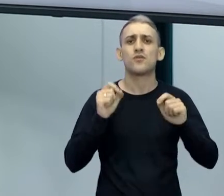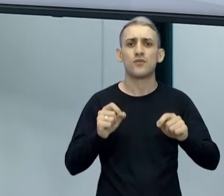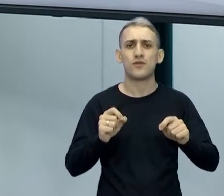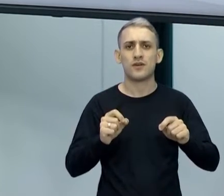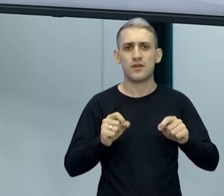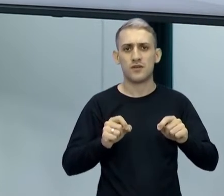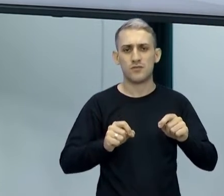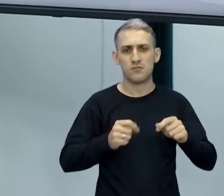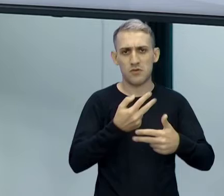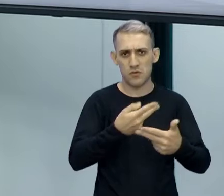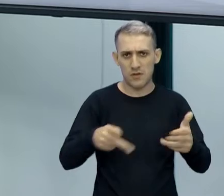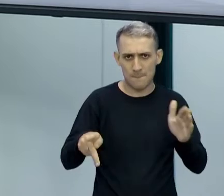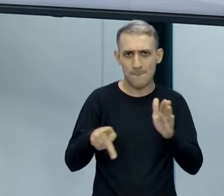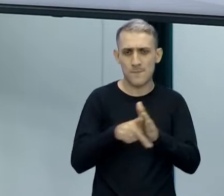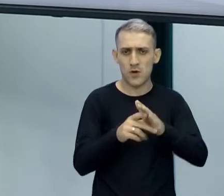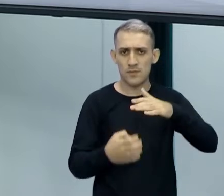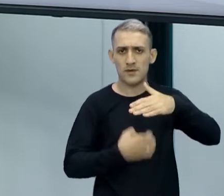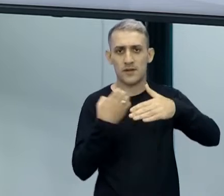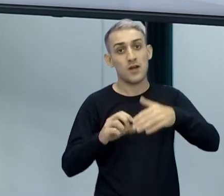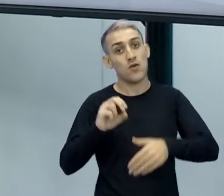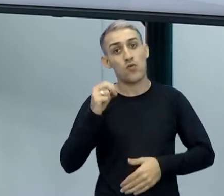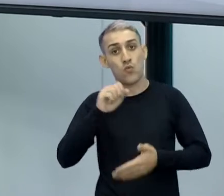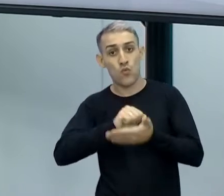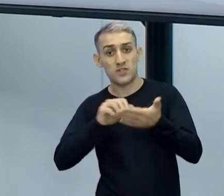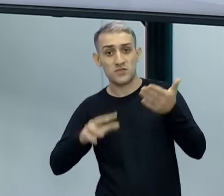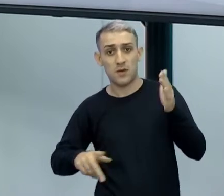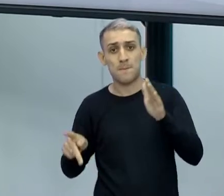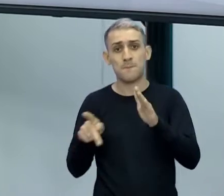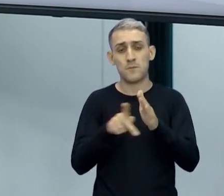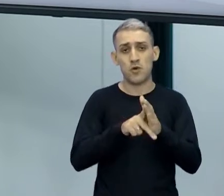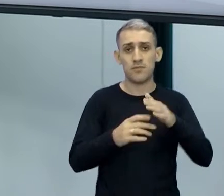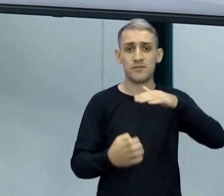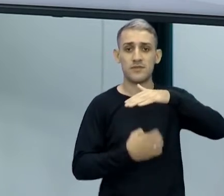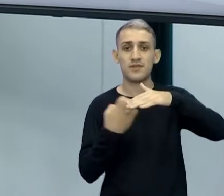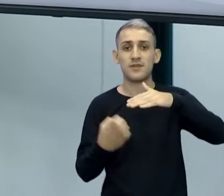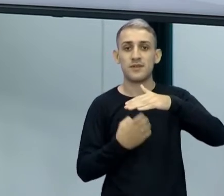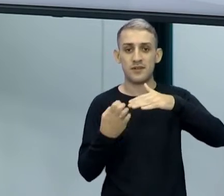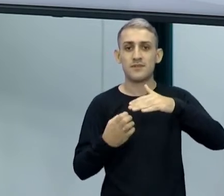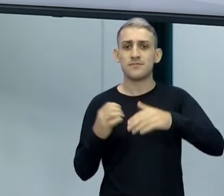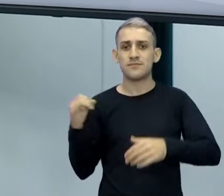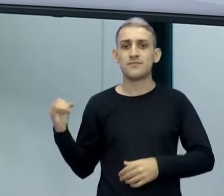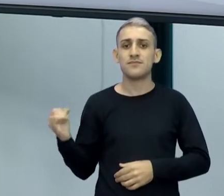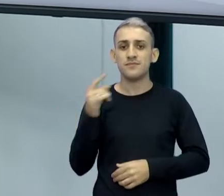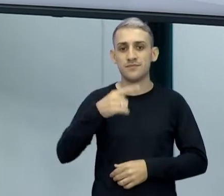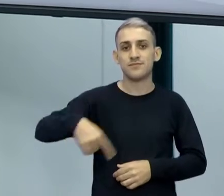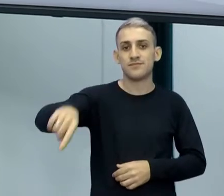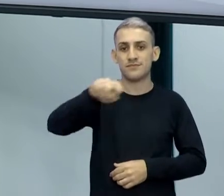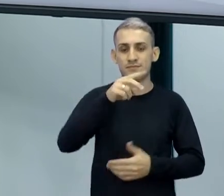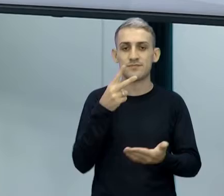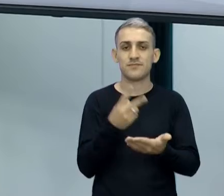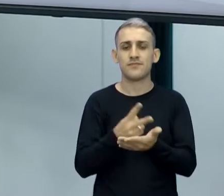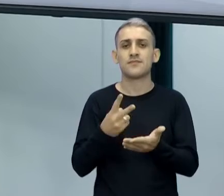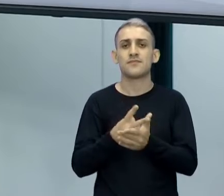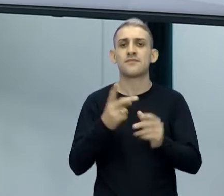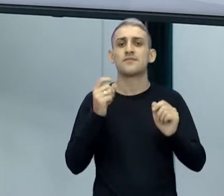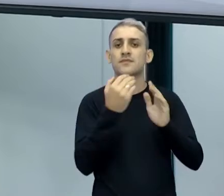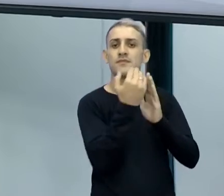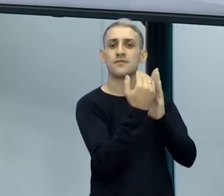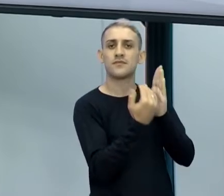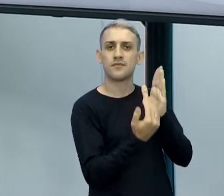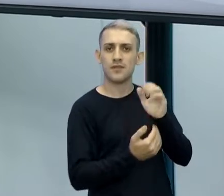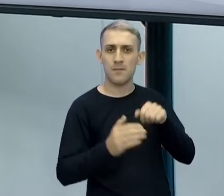uma empresa ou uma atividade para uma empresa, é importante que você sempre crie esse fluxograma, não só para